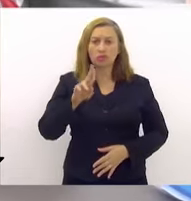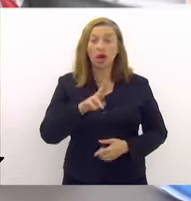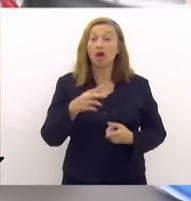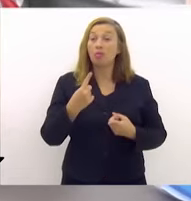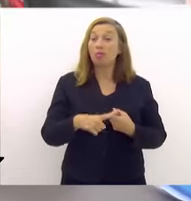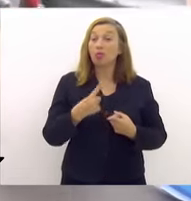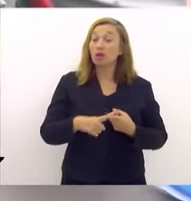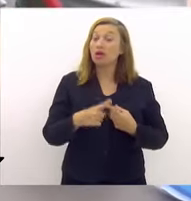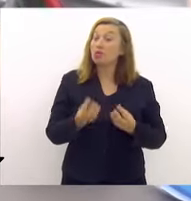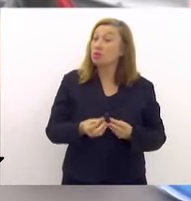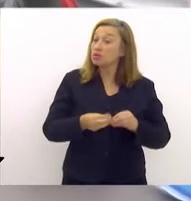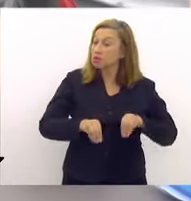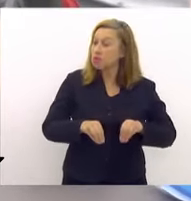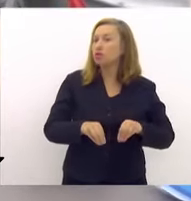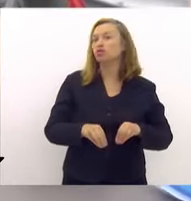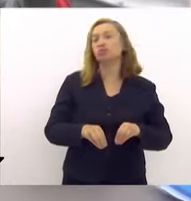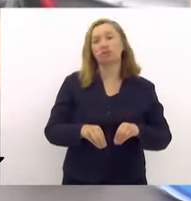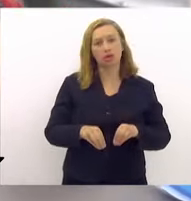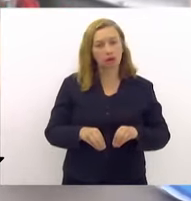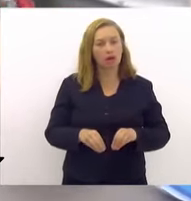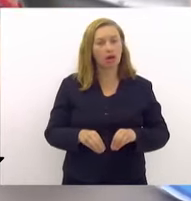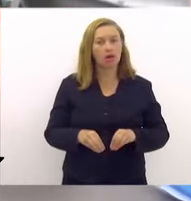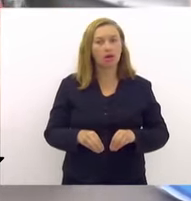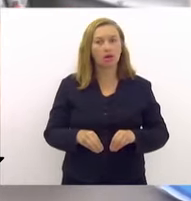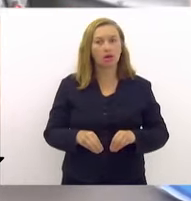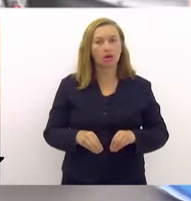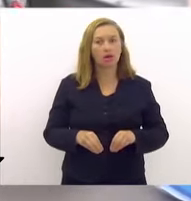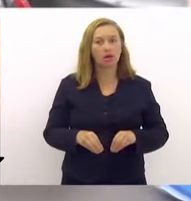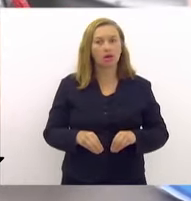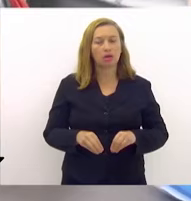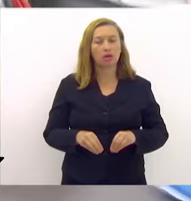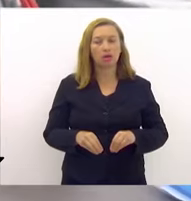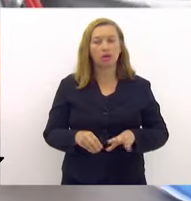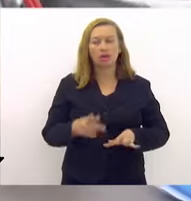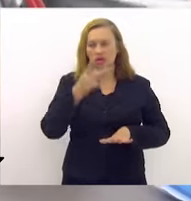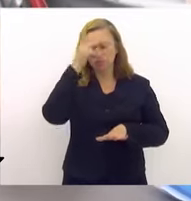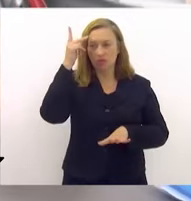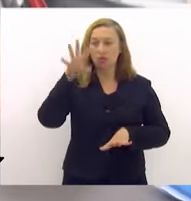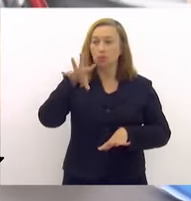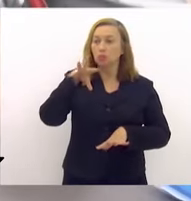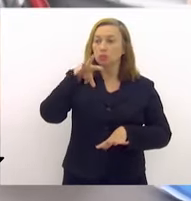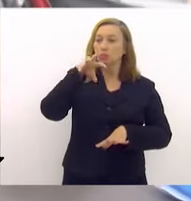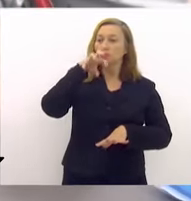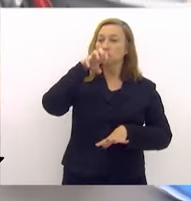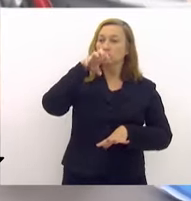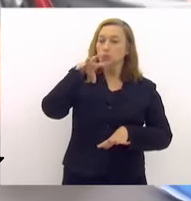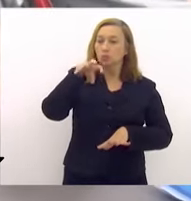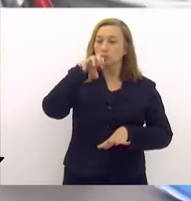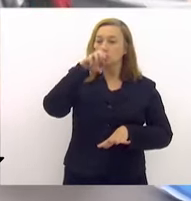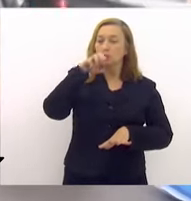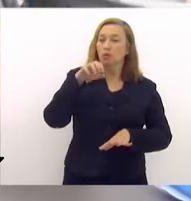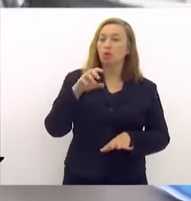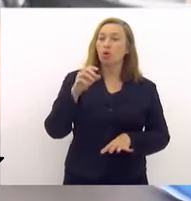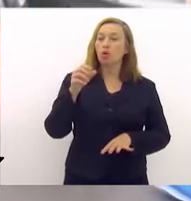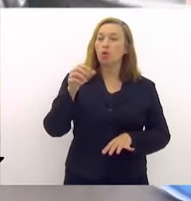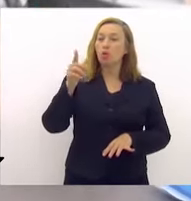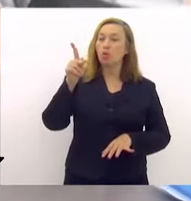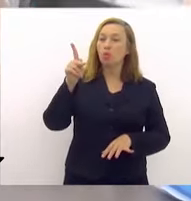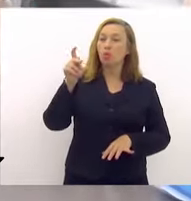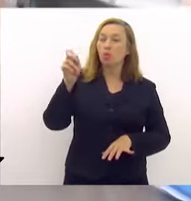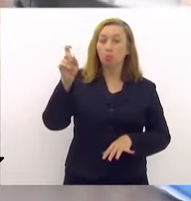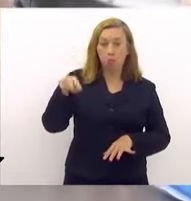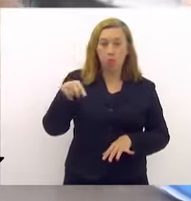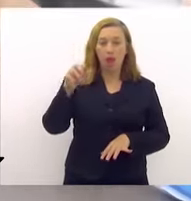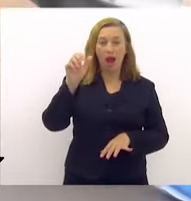efeito perverso. Você, ao lidar com isso, se as pessoas inalam o pó do amianto, por exemplo, digamos aqui não tem,